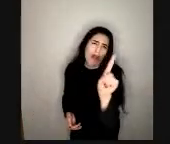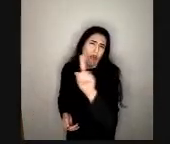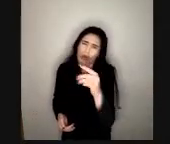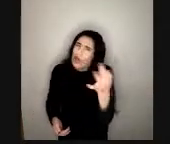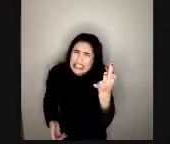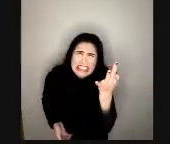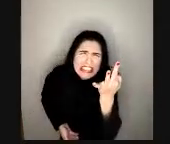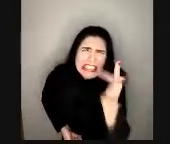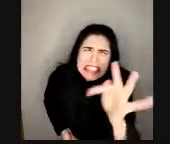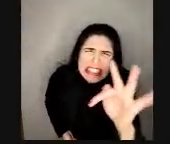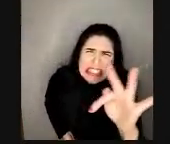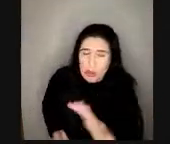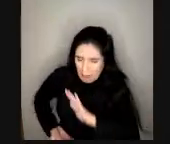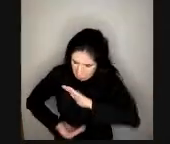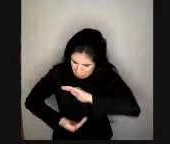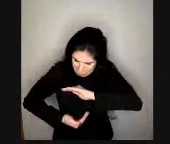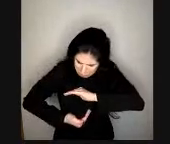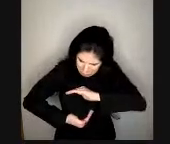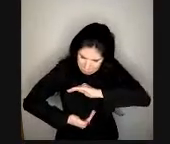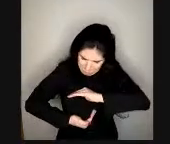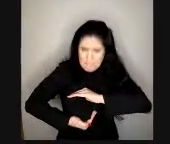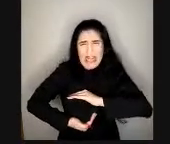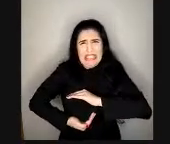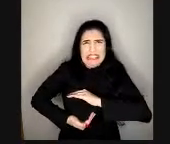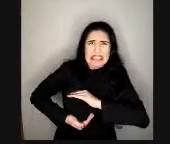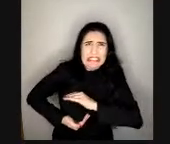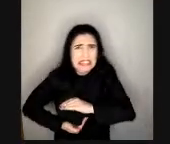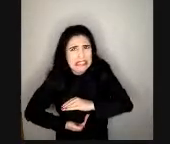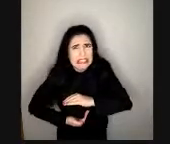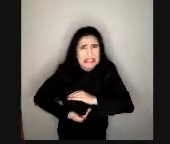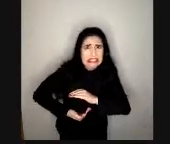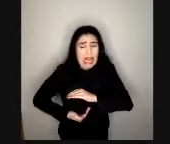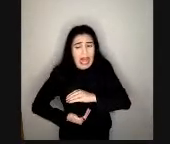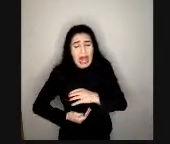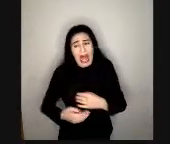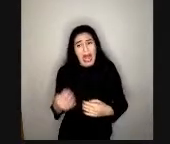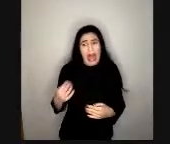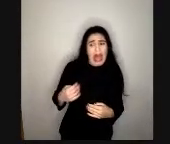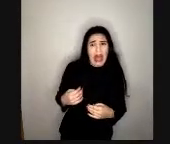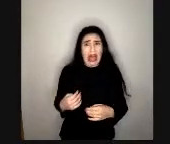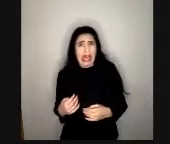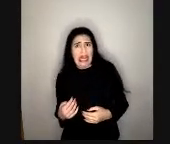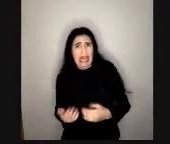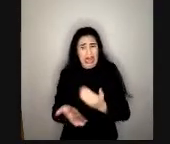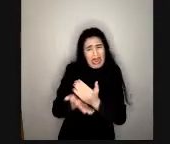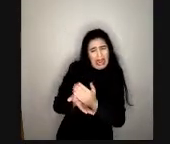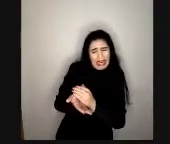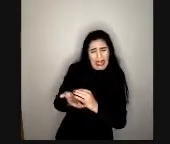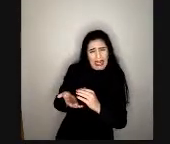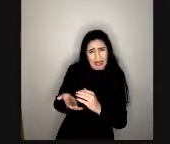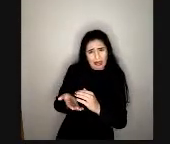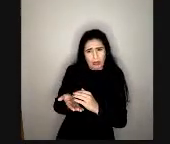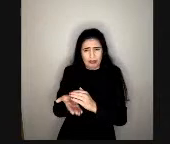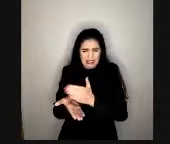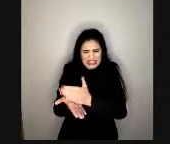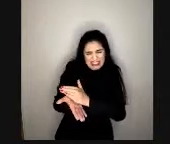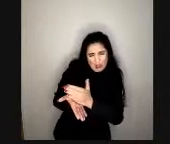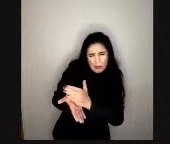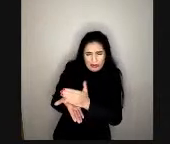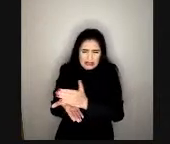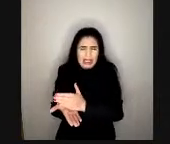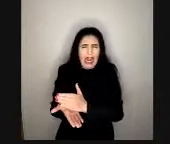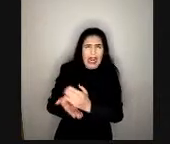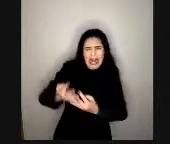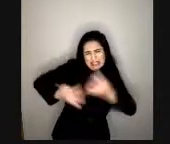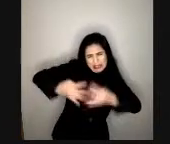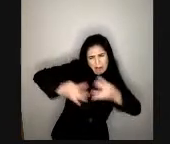peito, aperta um pouco, é incômodo, mas não é dolorido. Dolorido é você fazer uma quimioterapia, é você perder um seio,